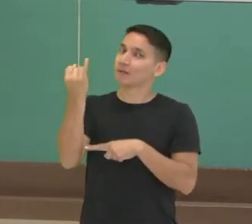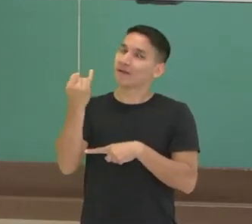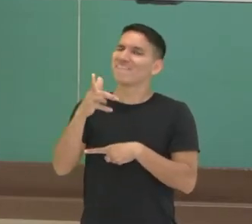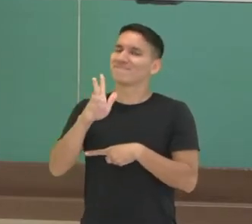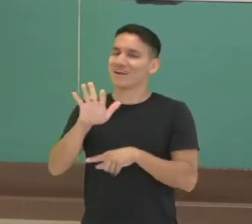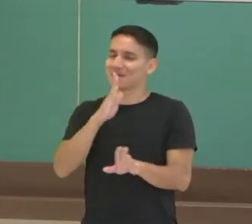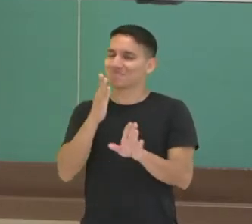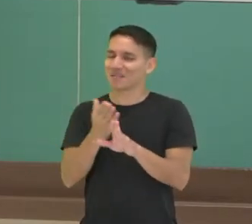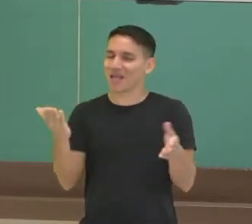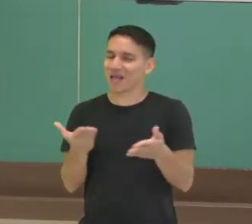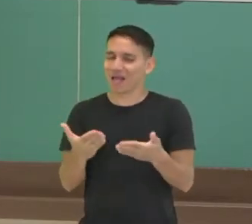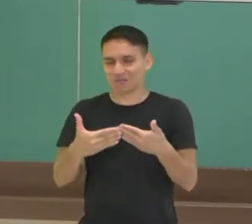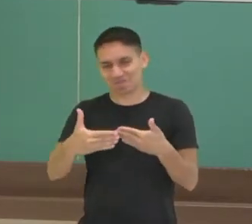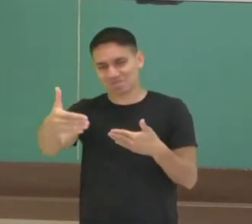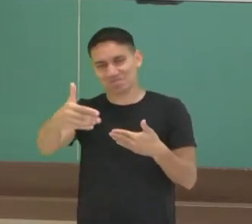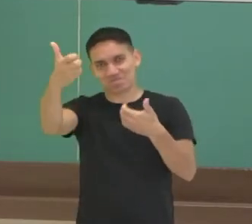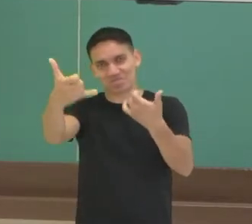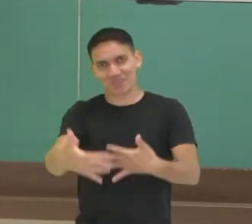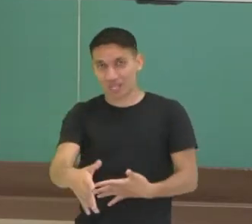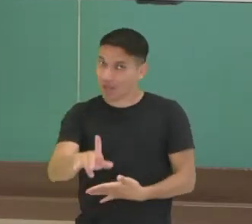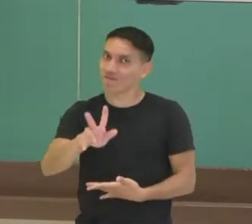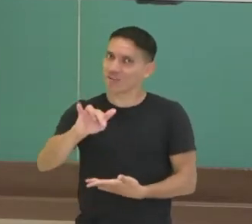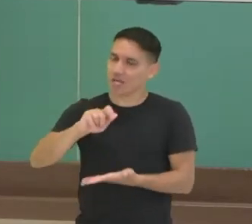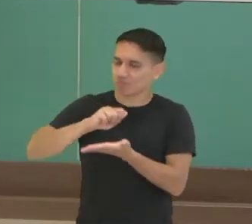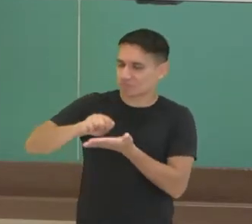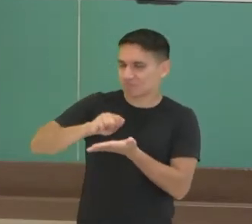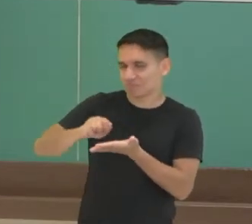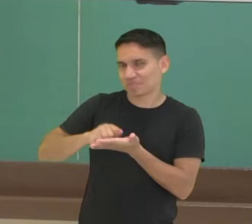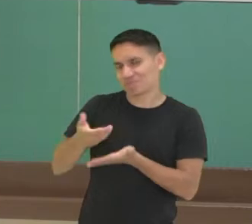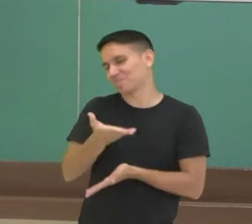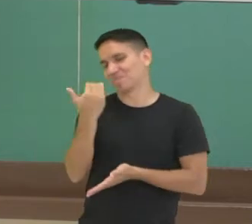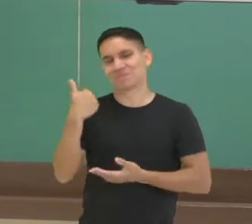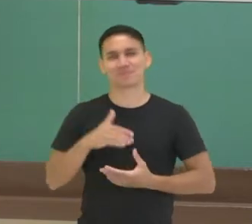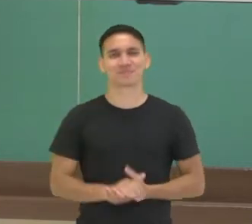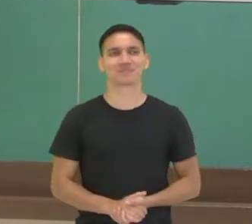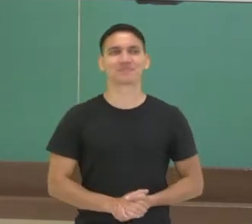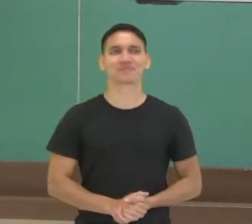tudo nessa aula. Então, prepara aí as anotações e vem comigo.